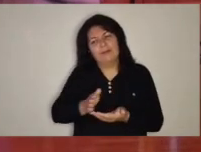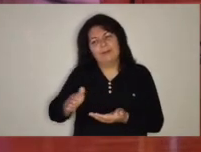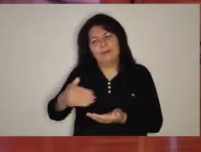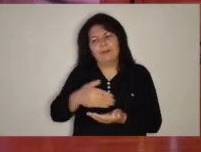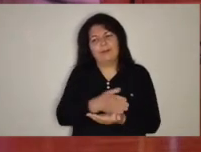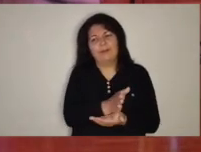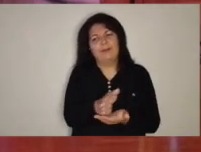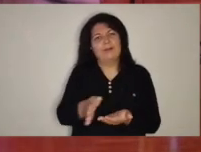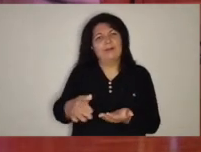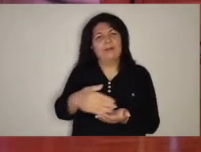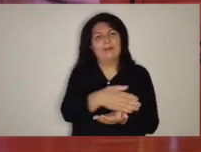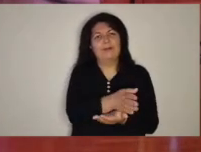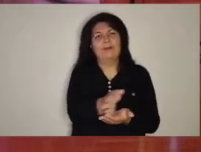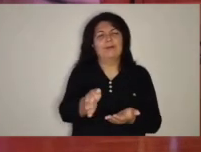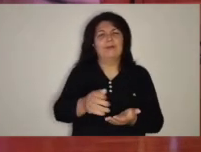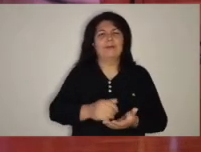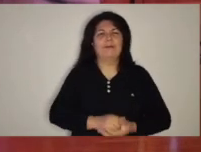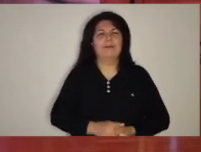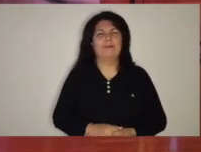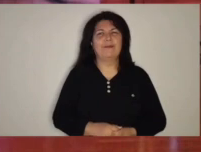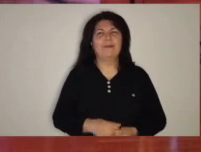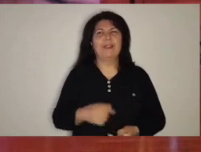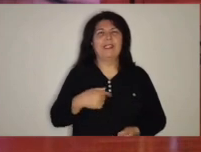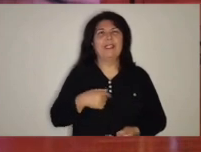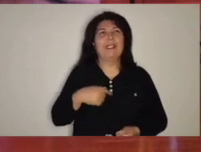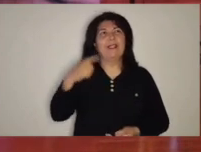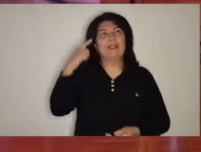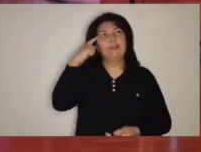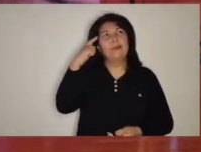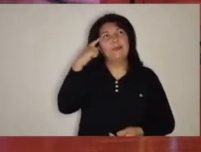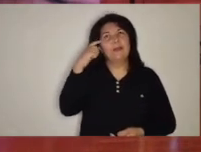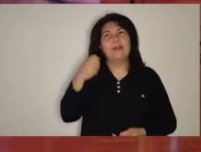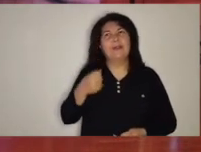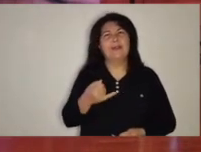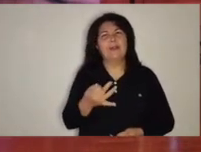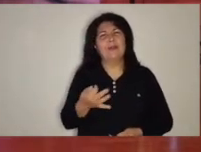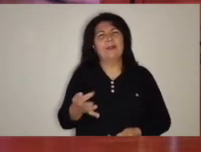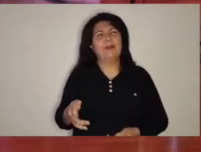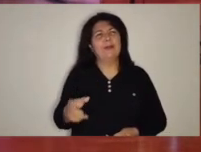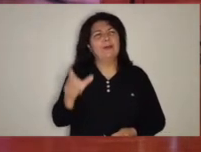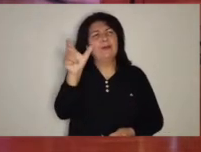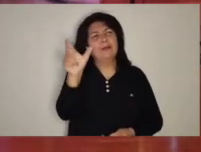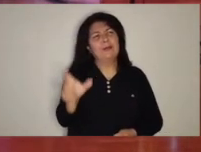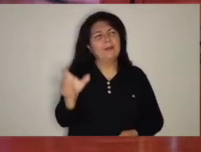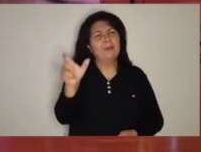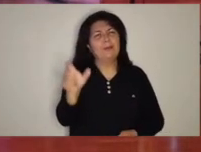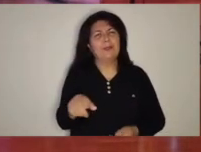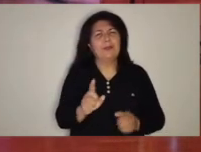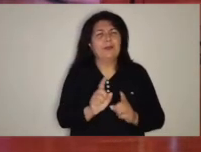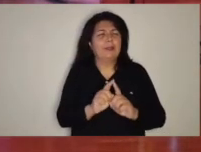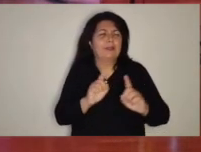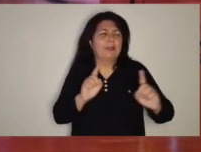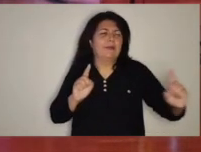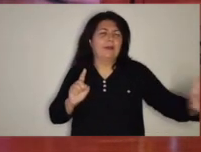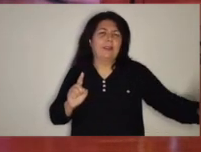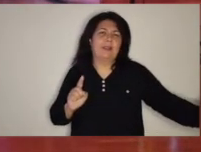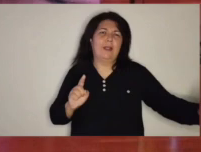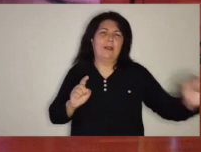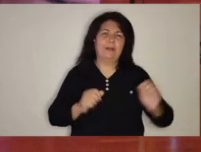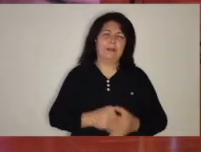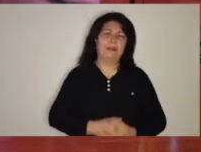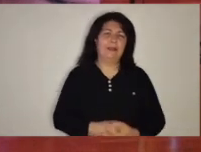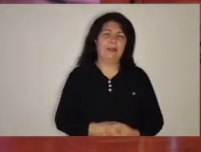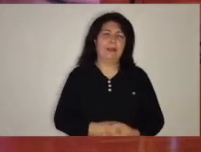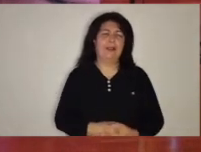fica pensativo, quantas pessoas, esse ano fiz 10 anos que eu me converti, que eu